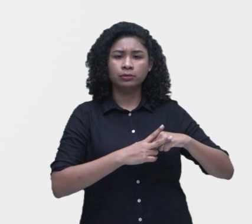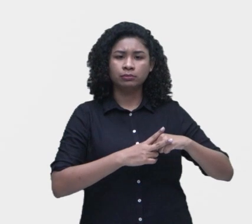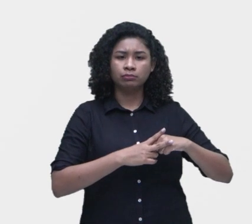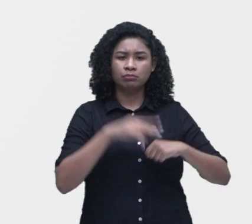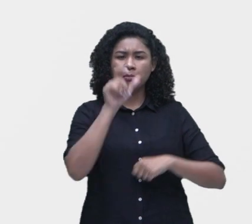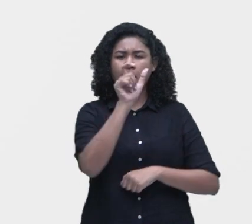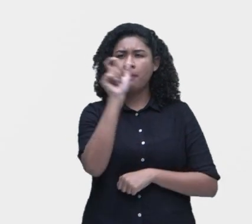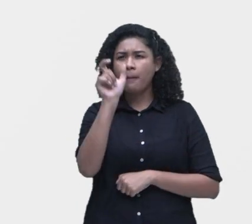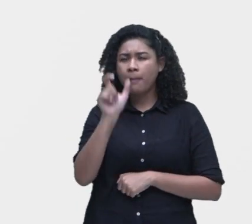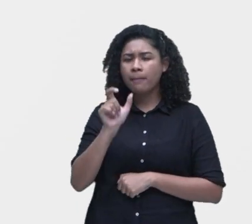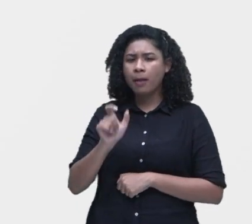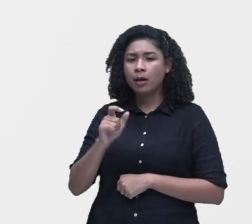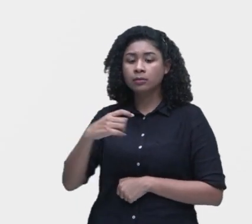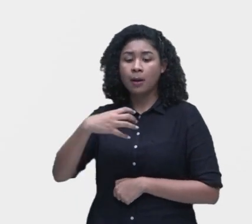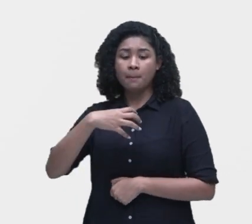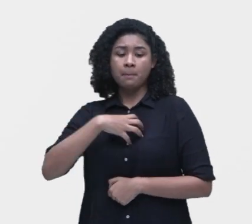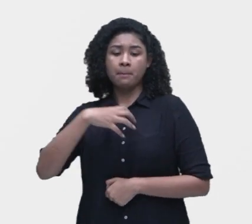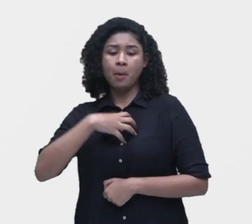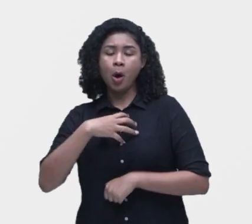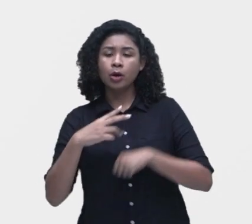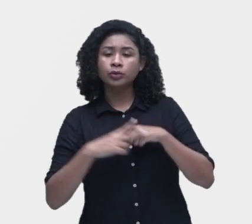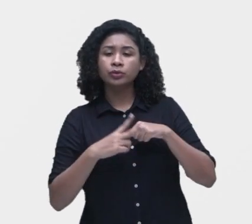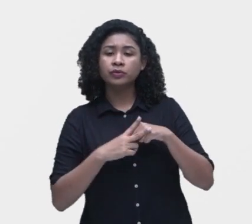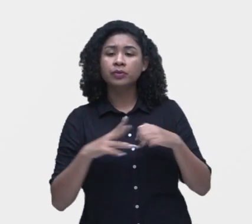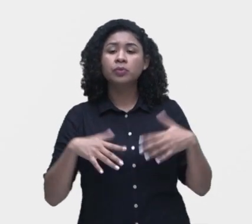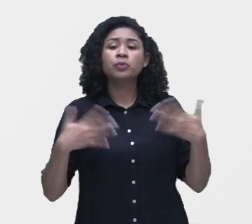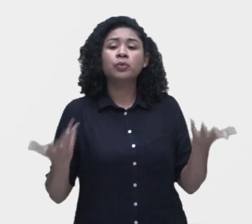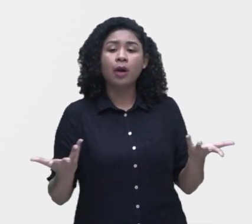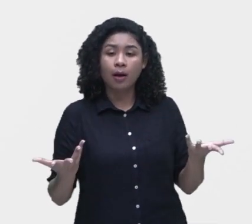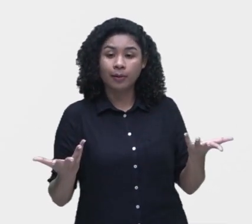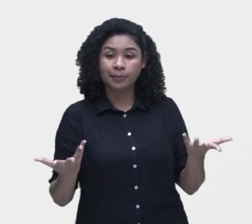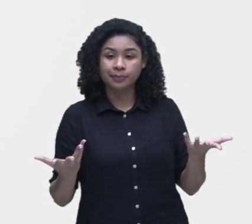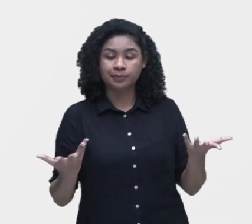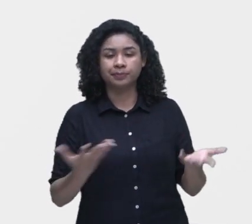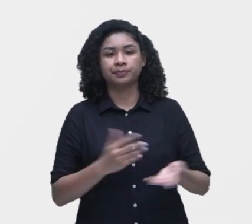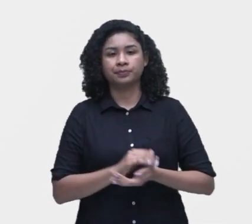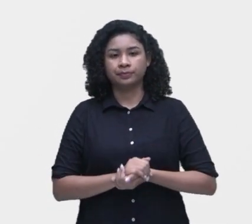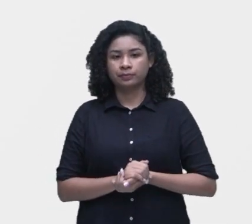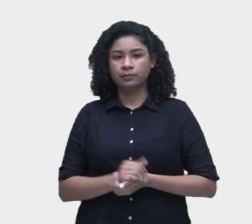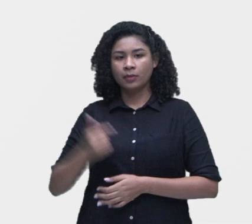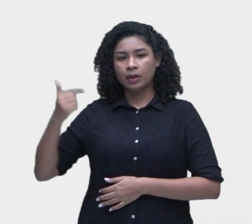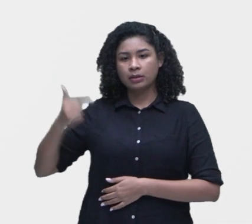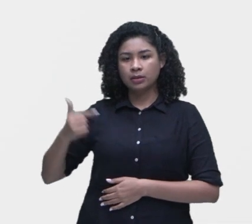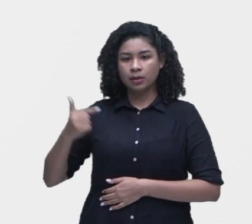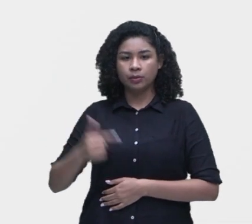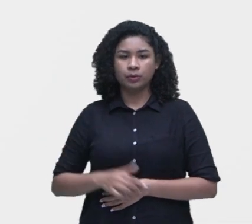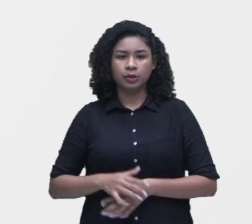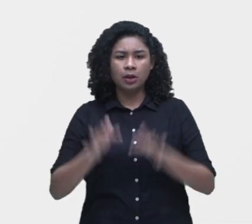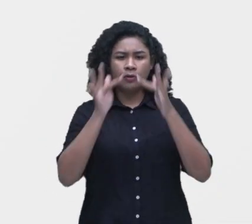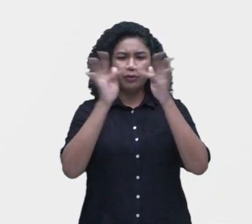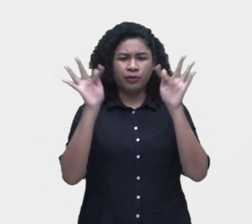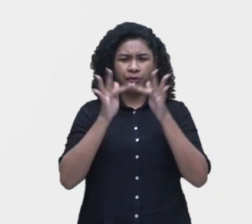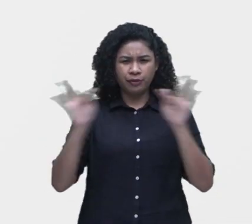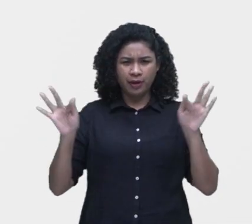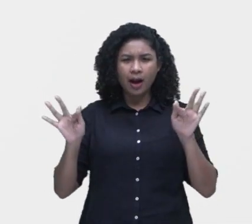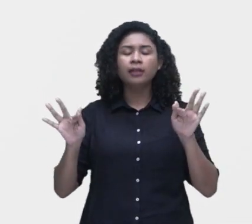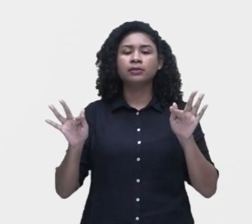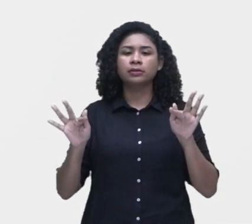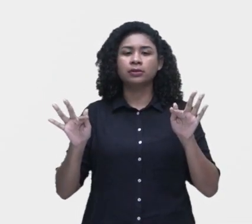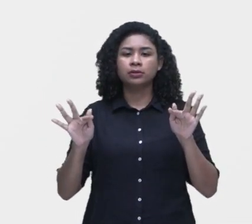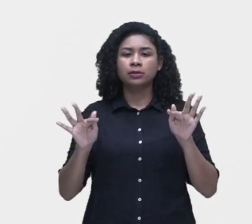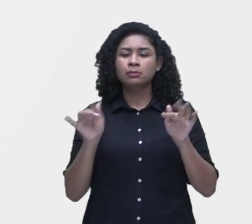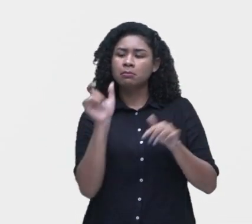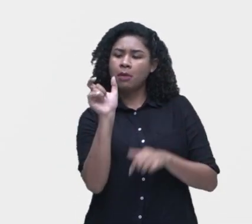ler direitinho e vai marcar o modo. A segunda, complete as frases empregando o futuro do presente